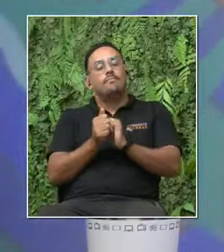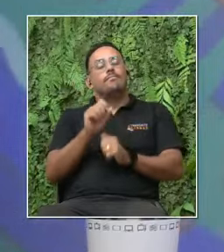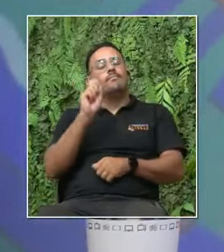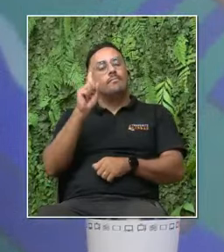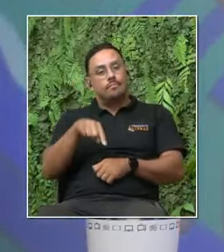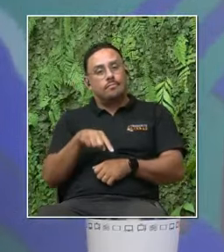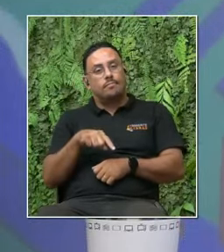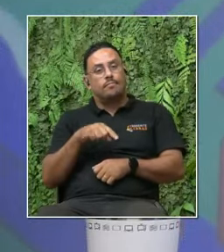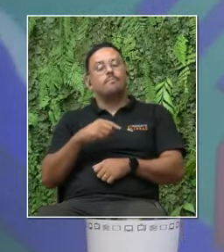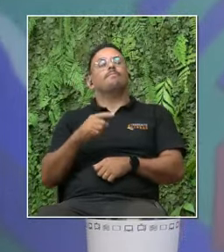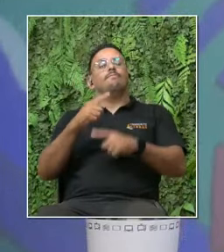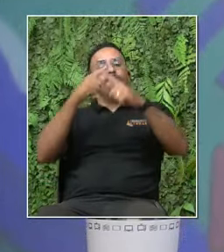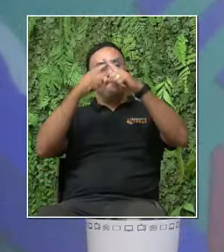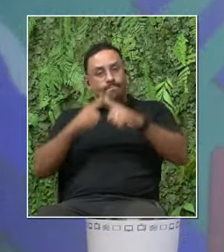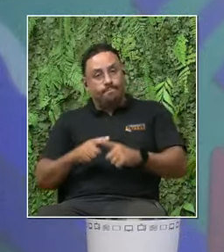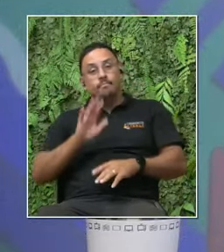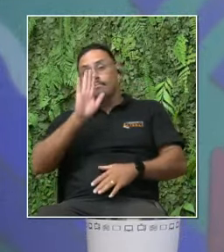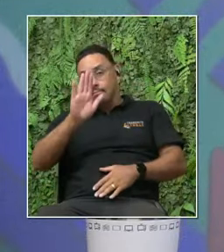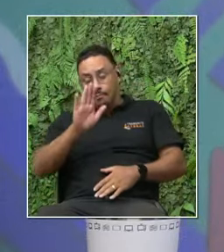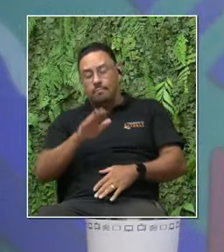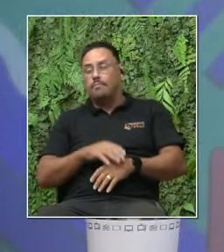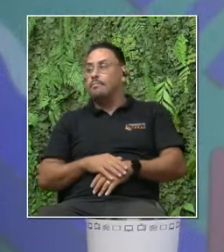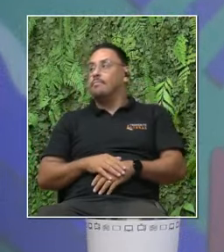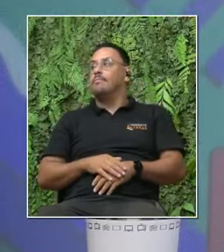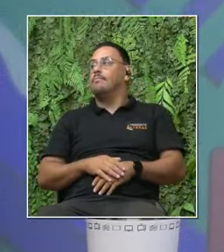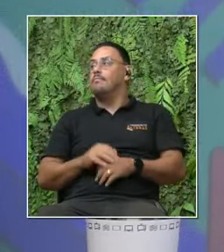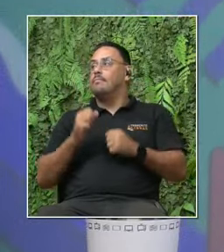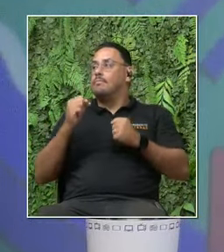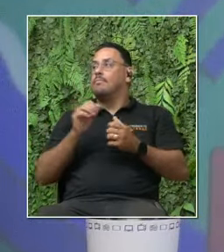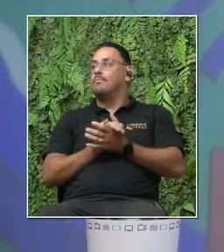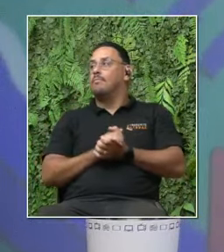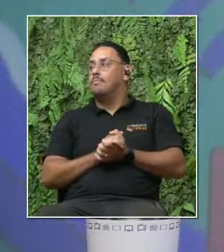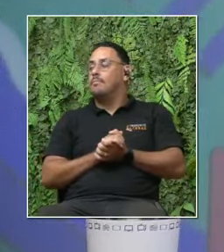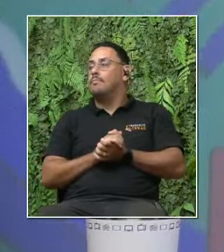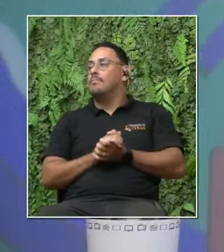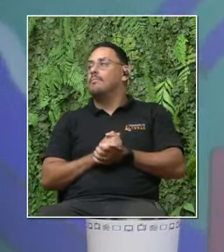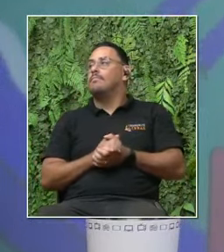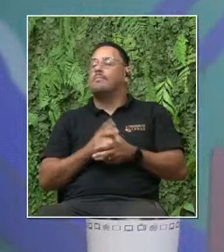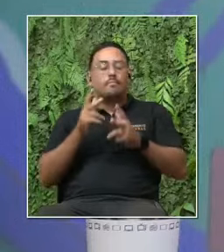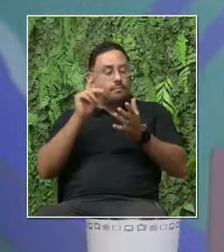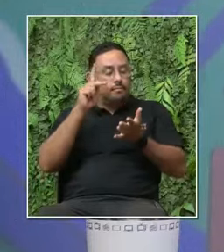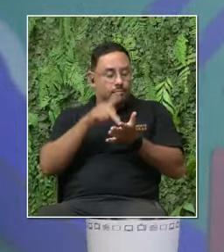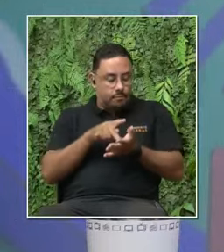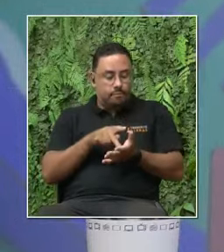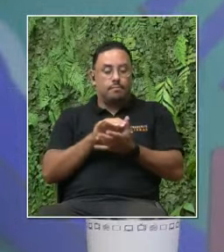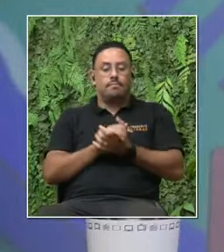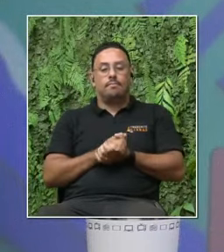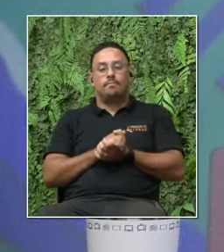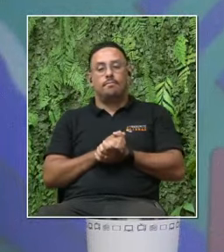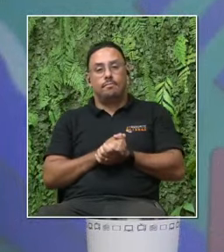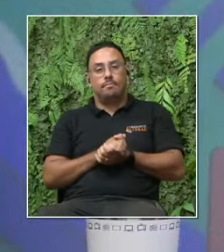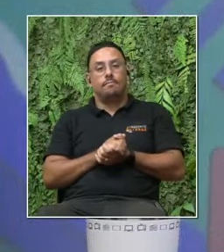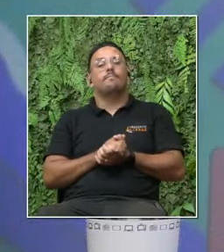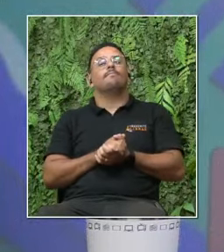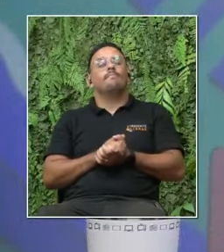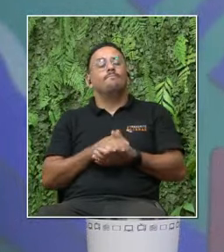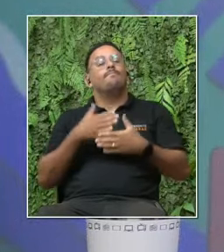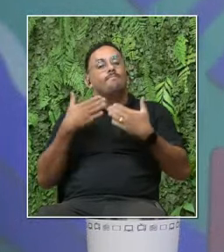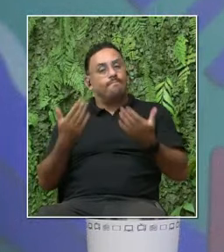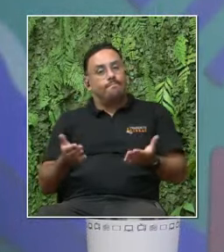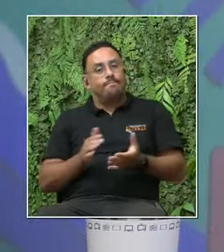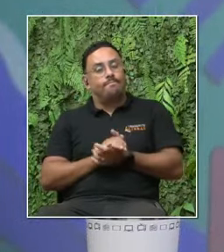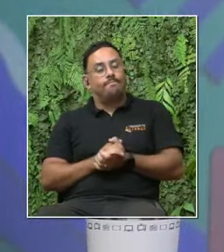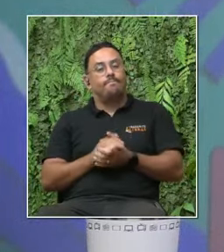aí é competição mas é div bancada M da caráter Bob Faria é exatamente isso Exatamente isso muito